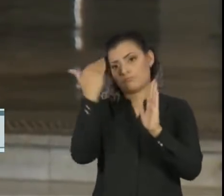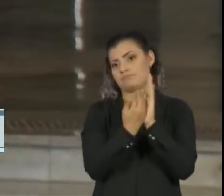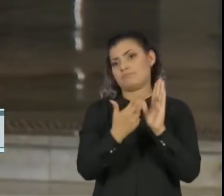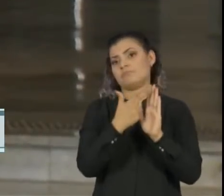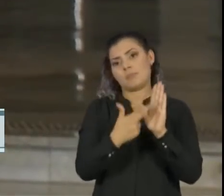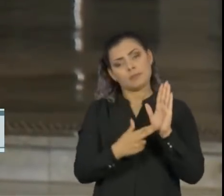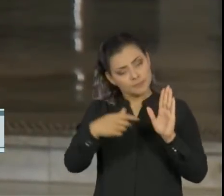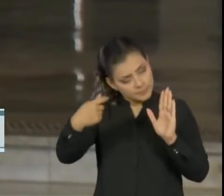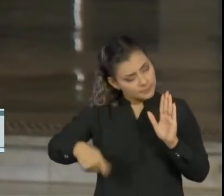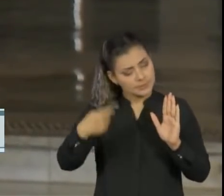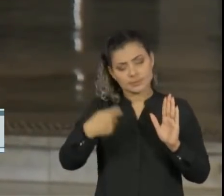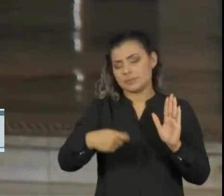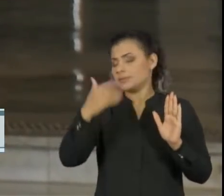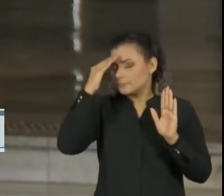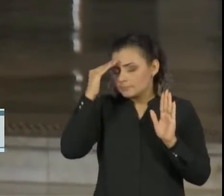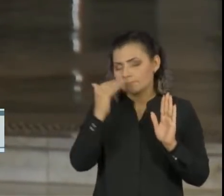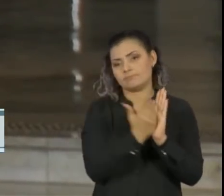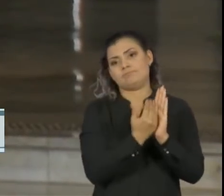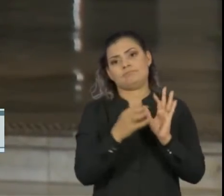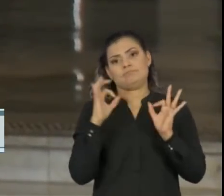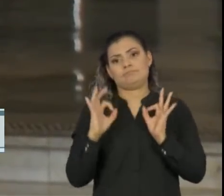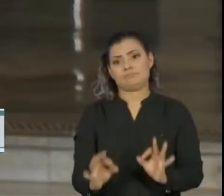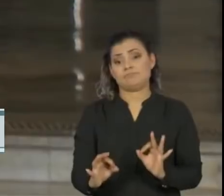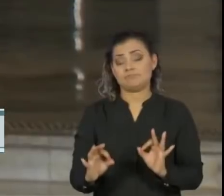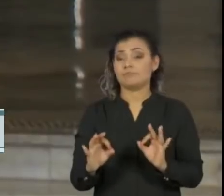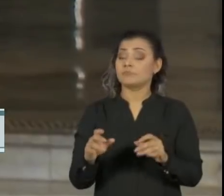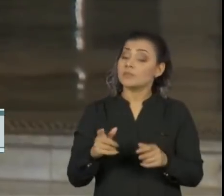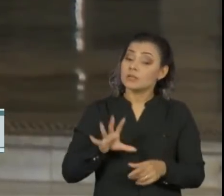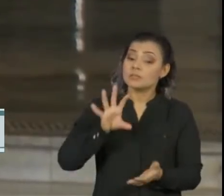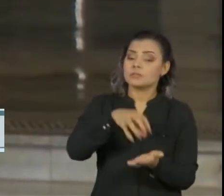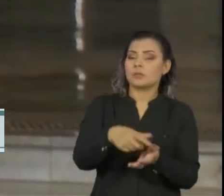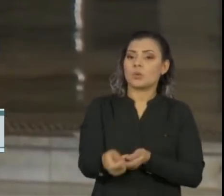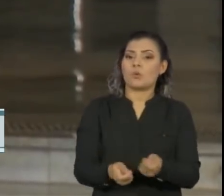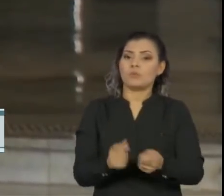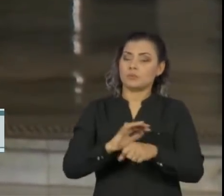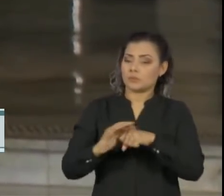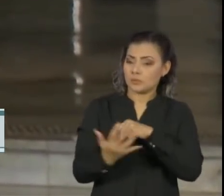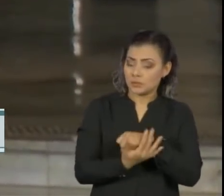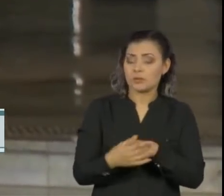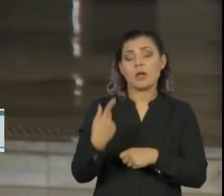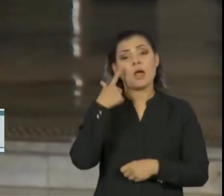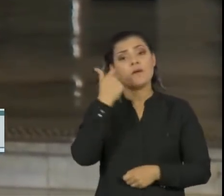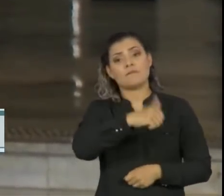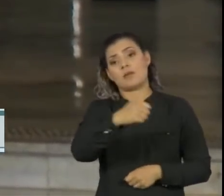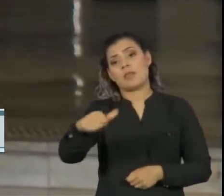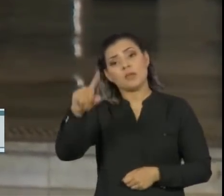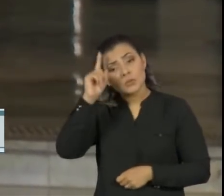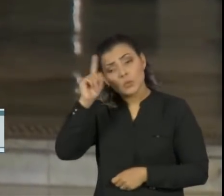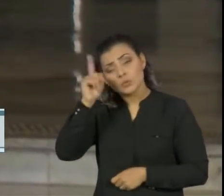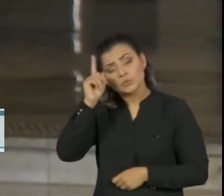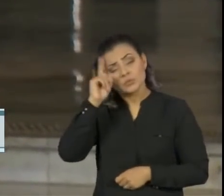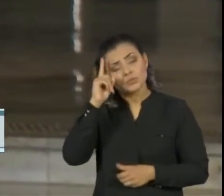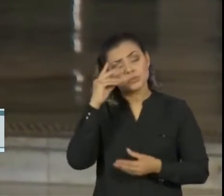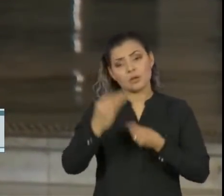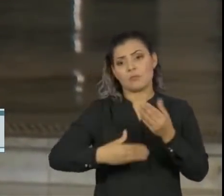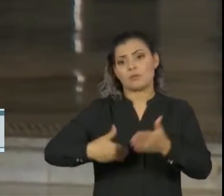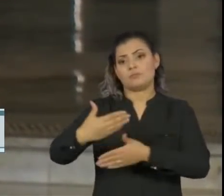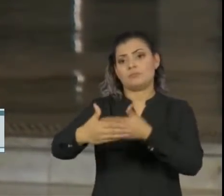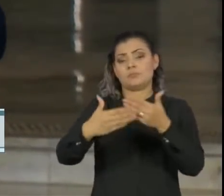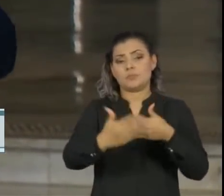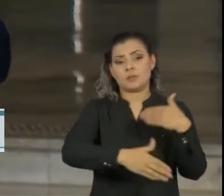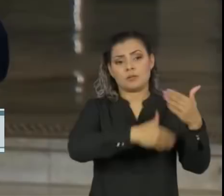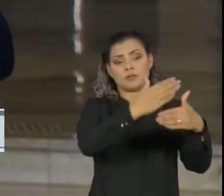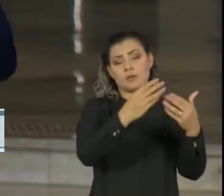protocolos adequados estabelecidos aqui pelo Centro de Contingência e analisar diariamente a evolução desses índices.